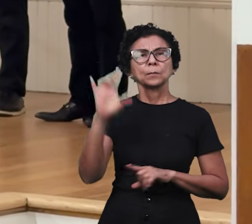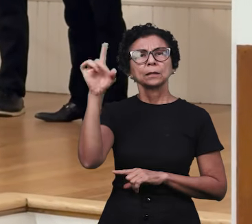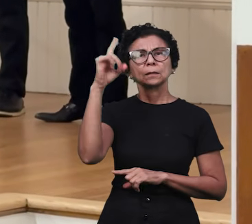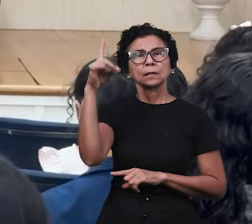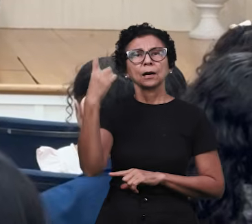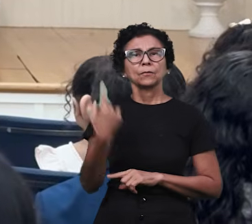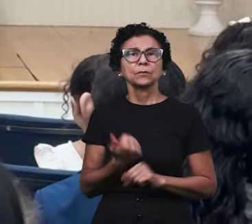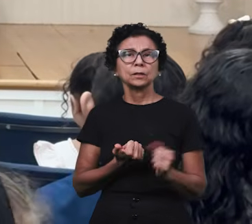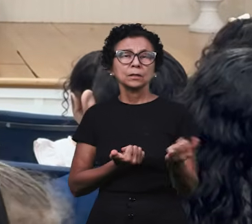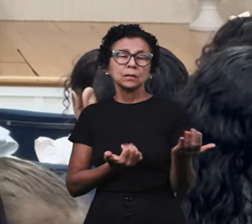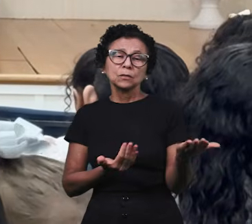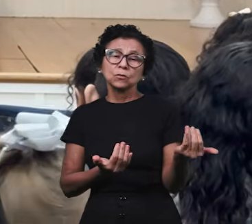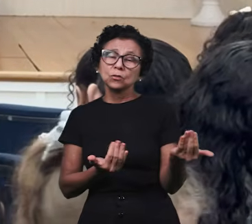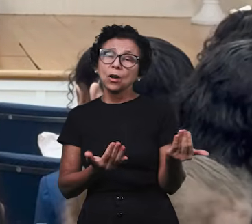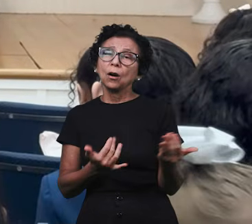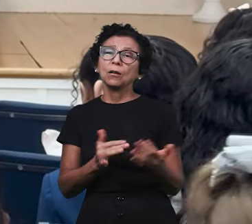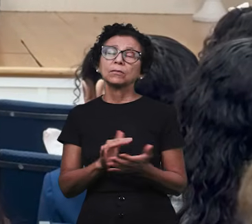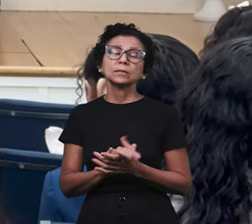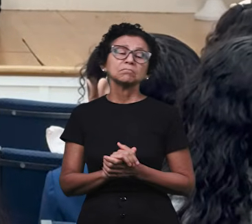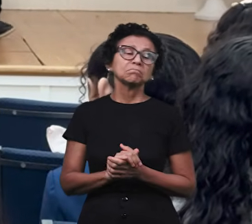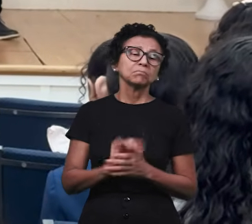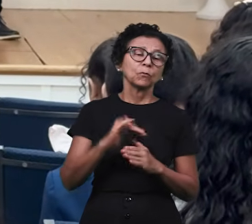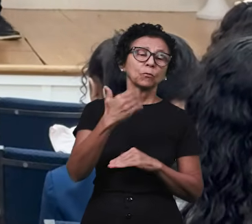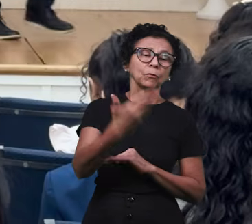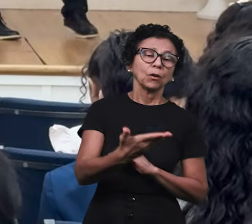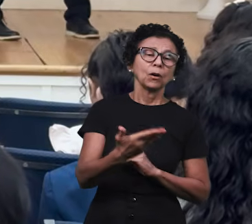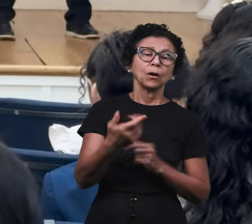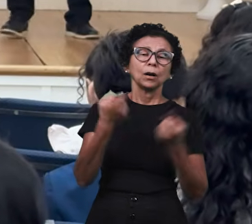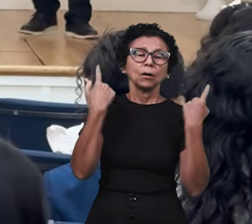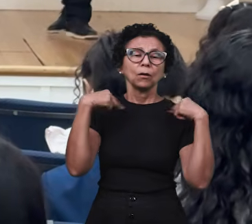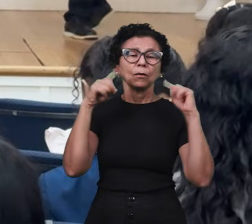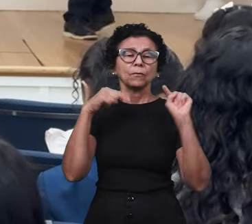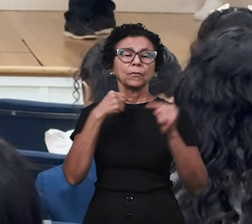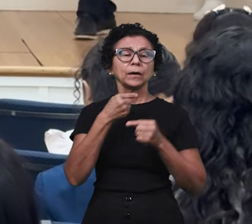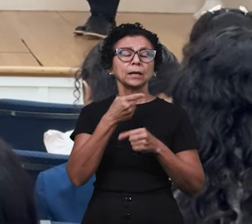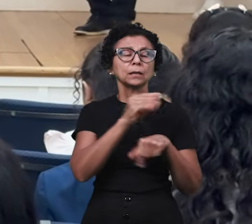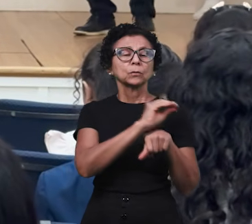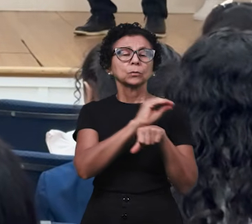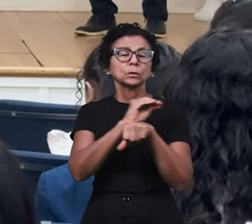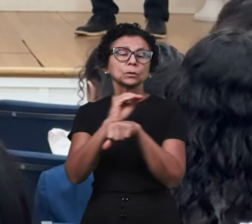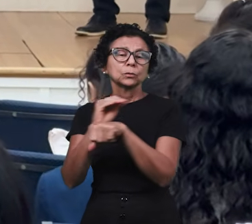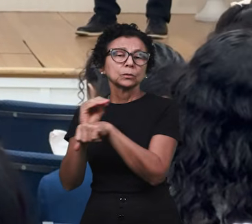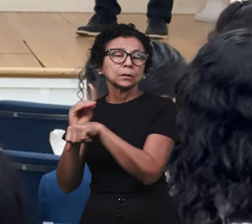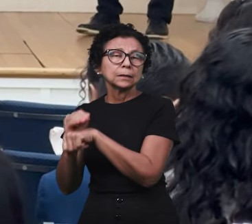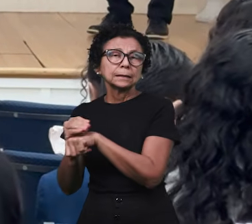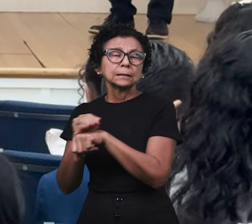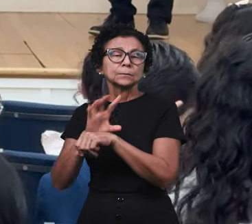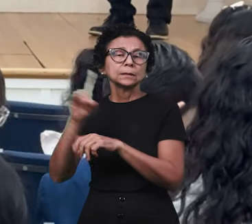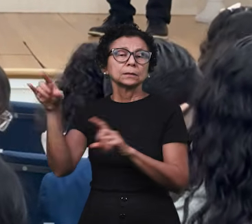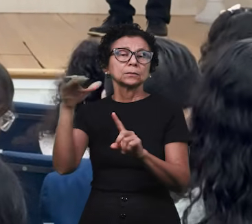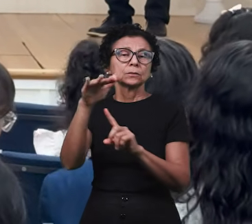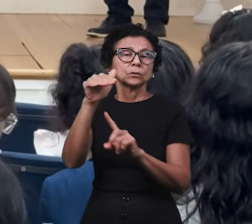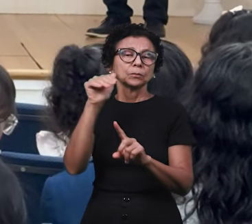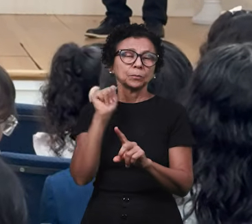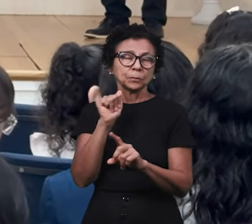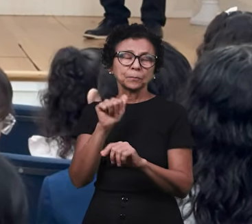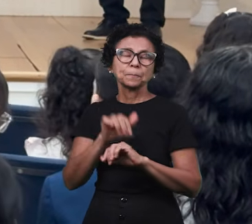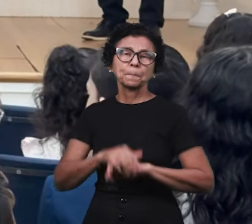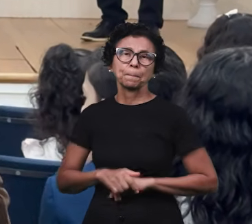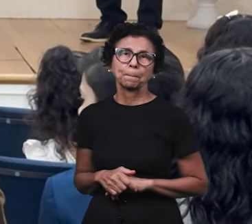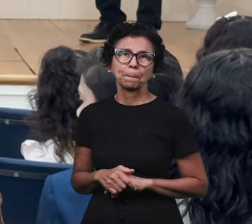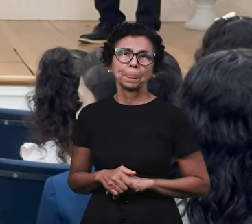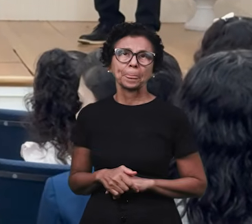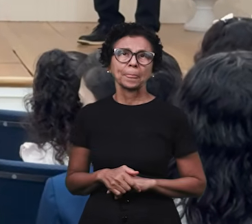Davi foi chamado ainda novo, enquanto cuidava das ovelhas de seu pai e permaneceu com o coração desejoso de fazer a vontade